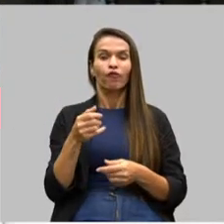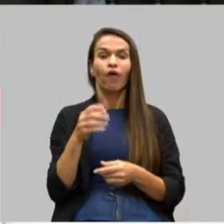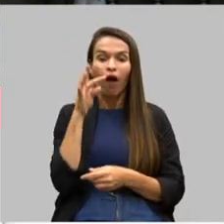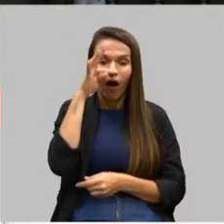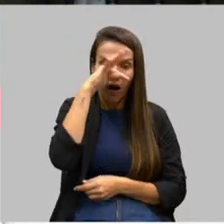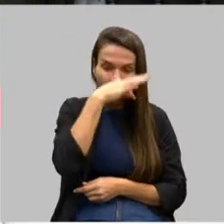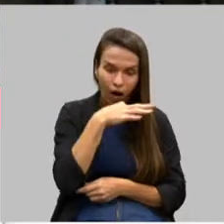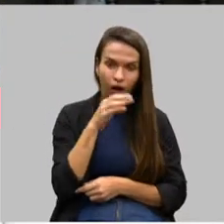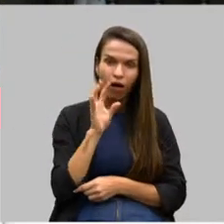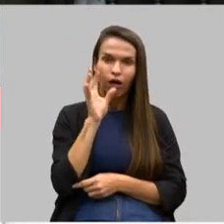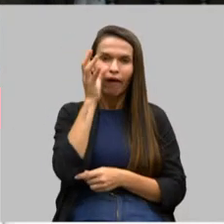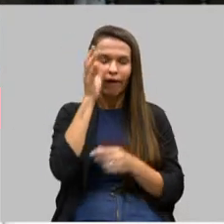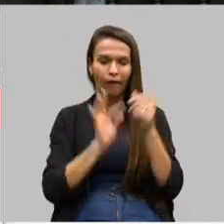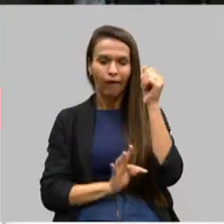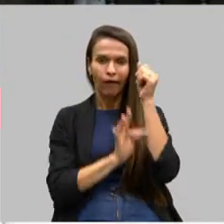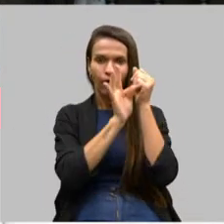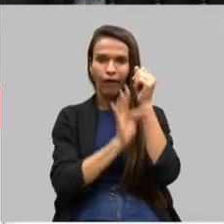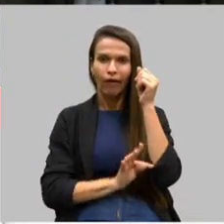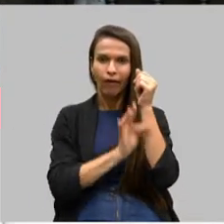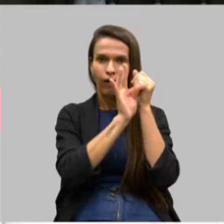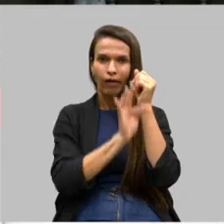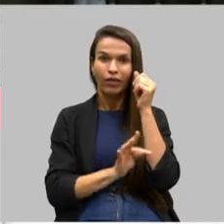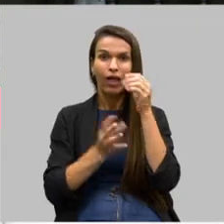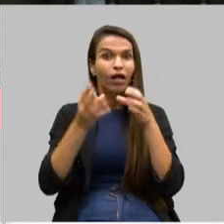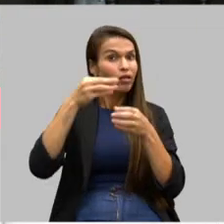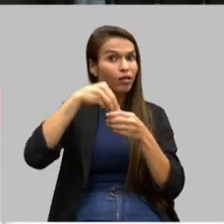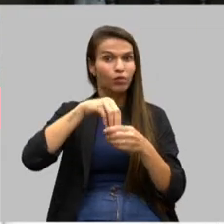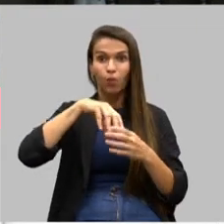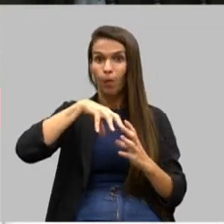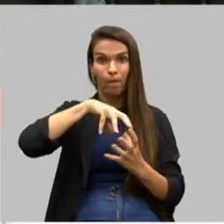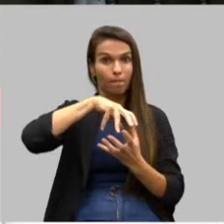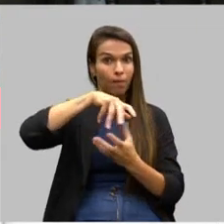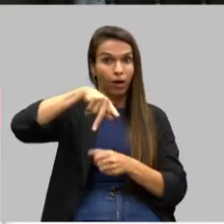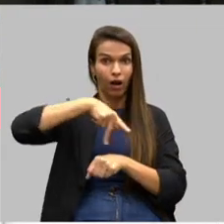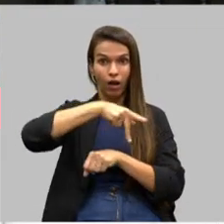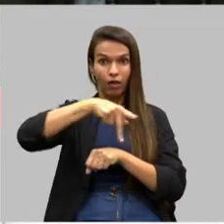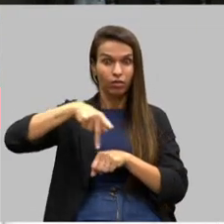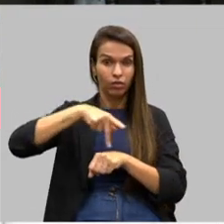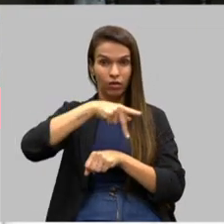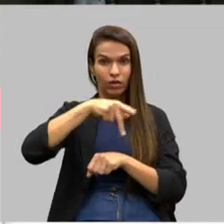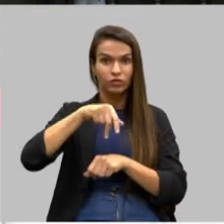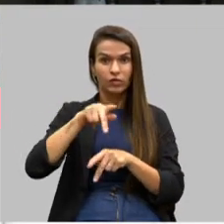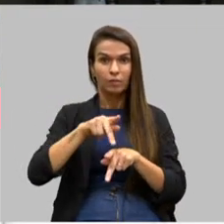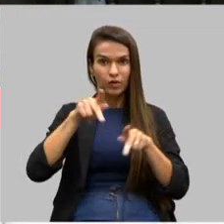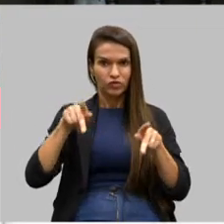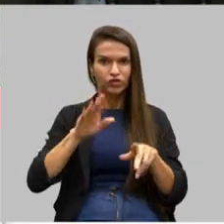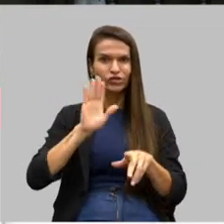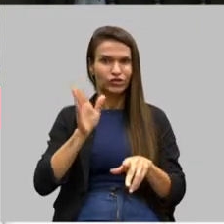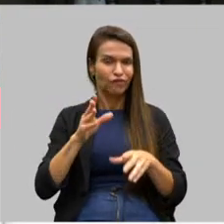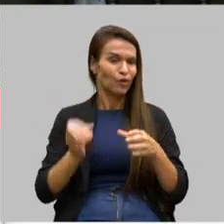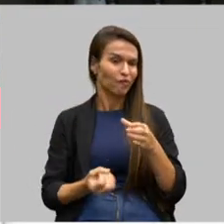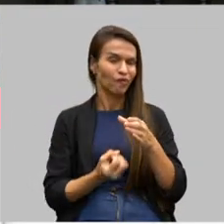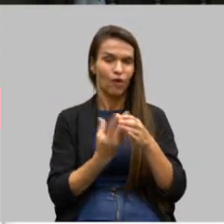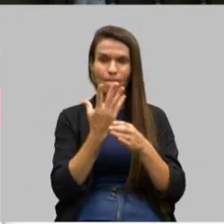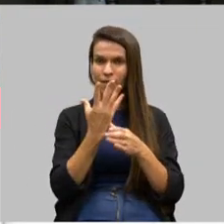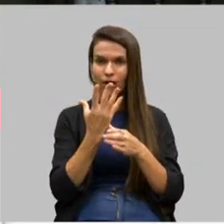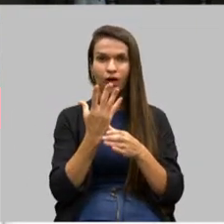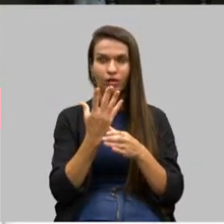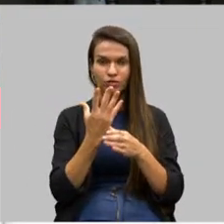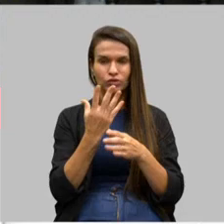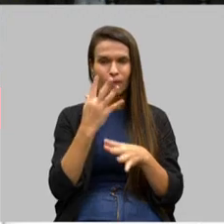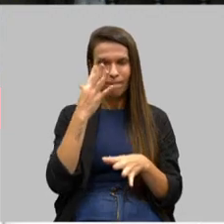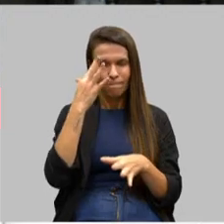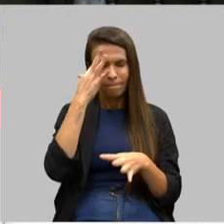bater no lugar errado, porque a temperatura está no planeta. Como disse a professora, isso aqui foi formado. Só para ter ideia